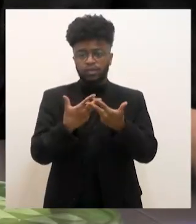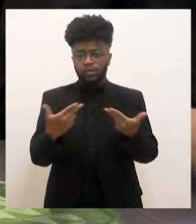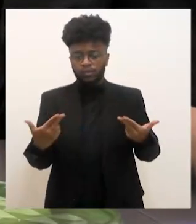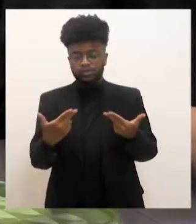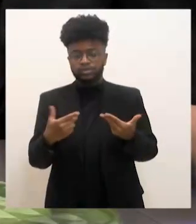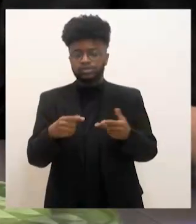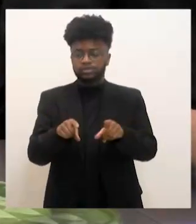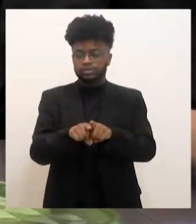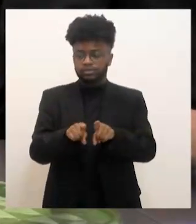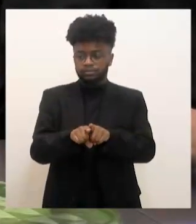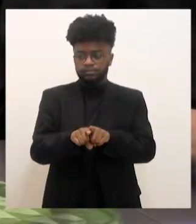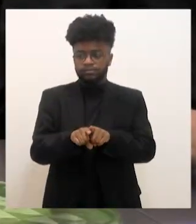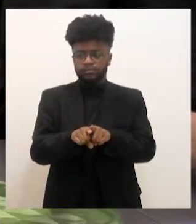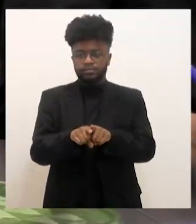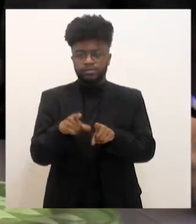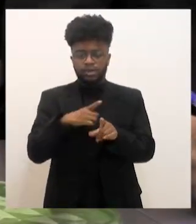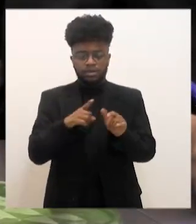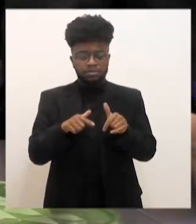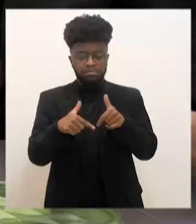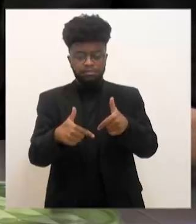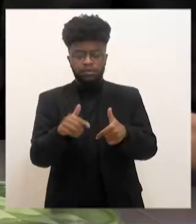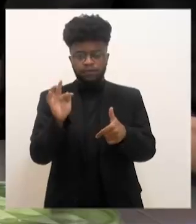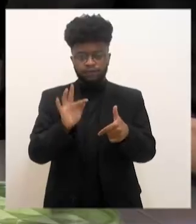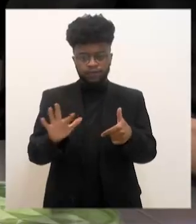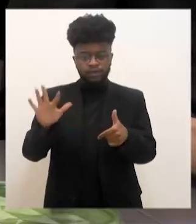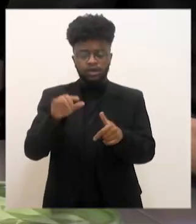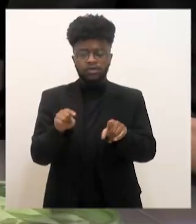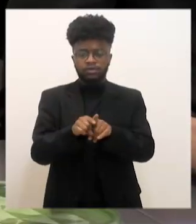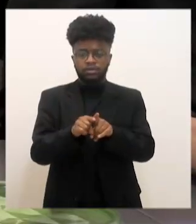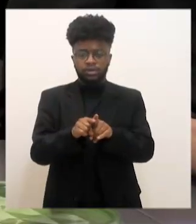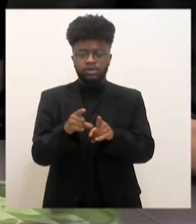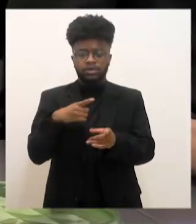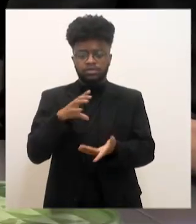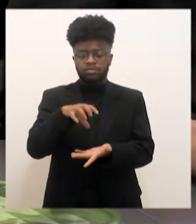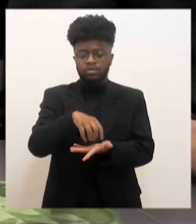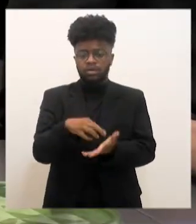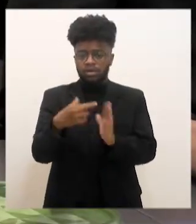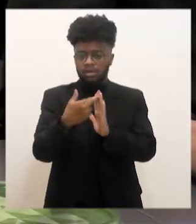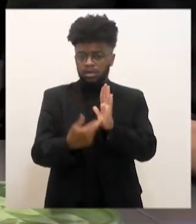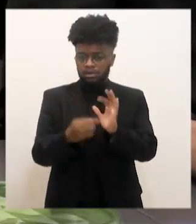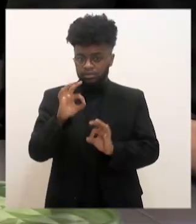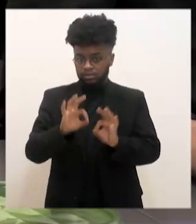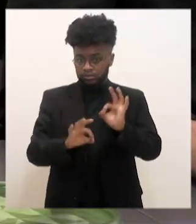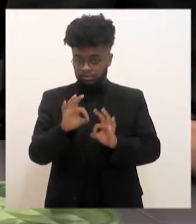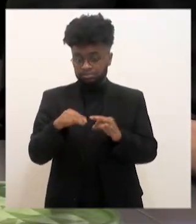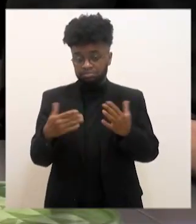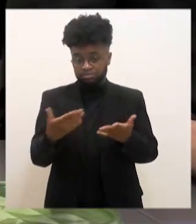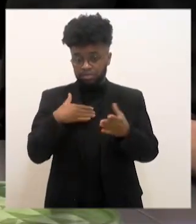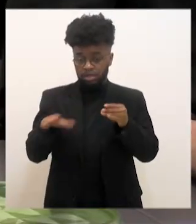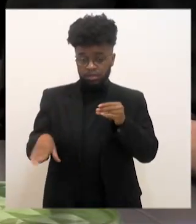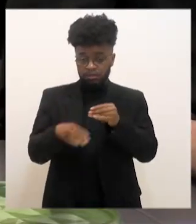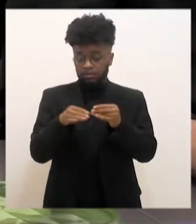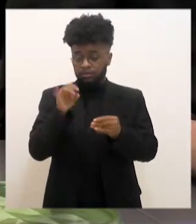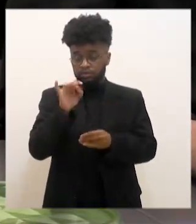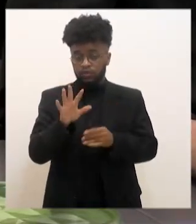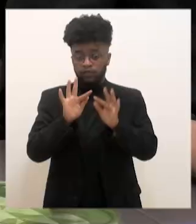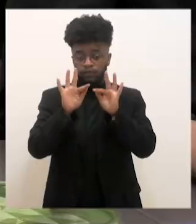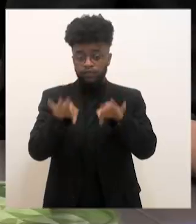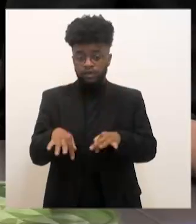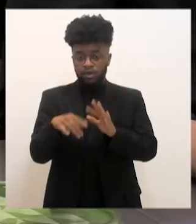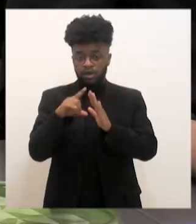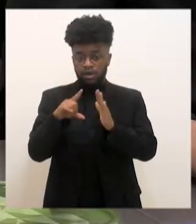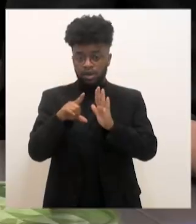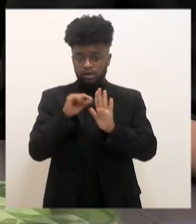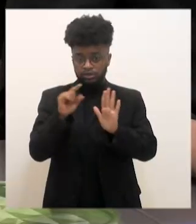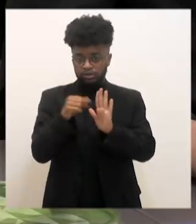tem também uma mão federal e tem uma agência reguladora, eu acrescentaria apenas, ao final do artigo